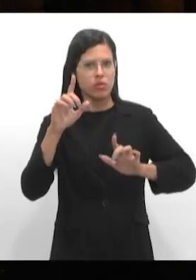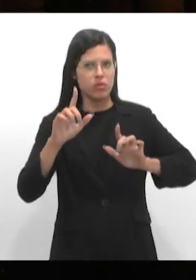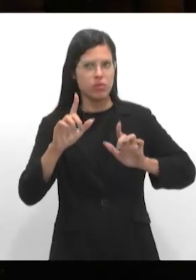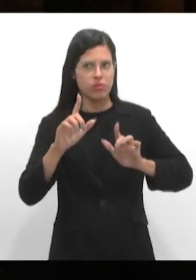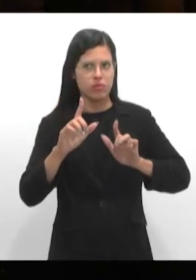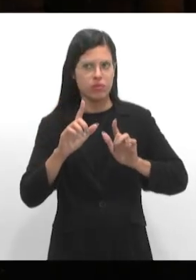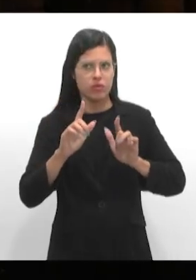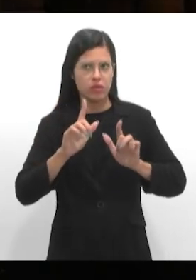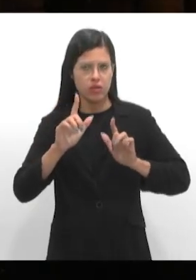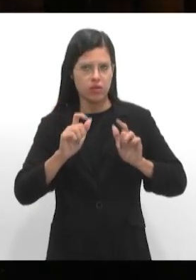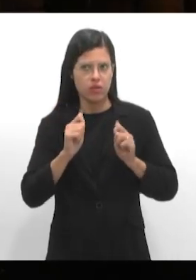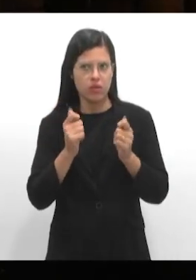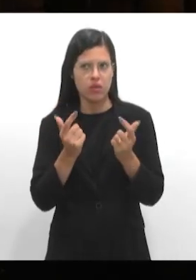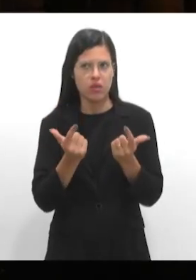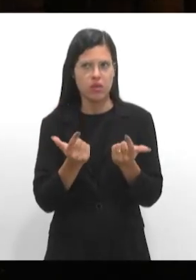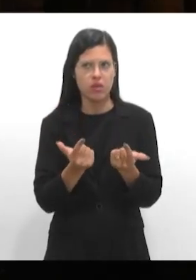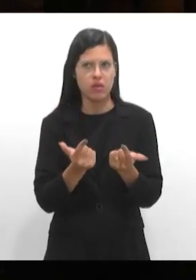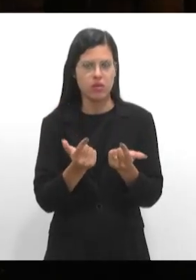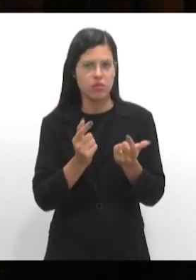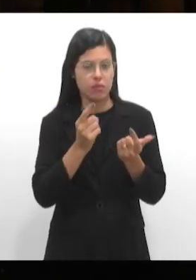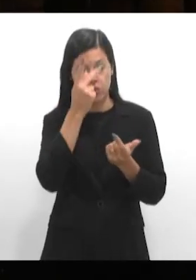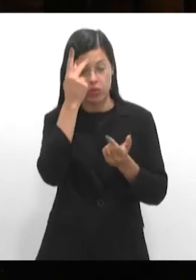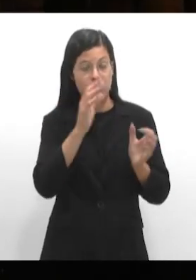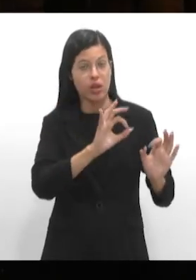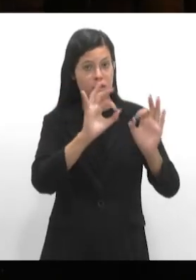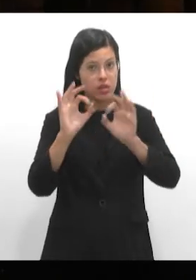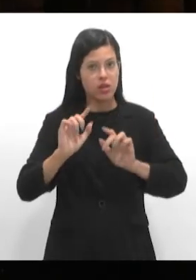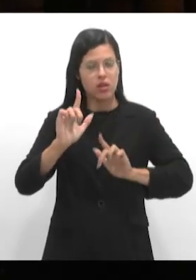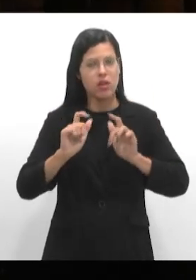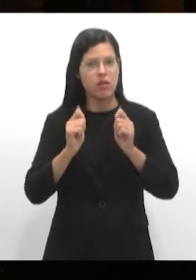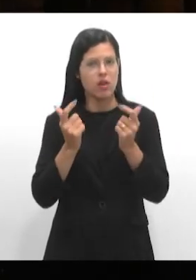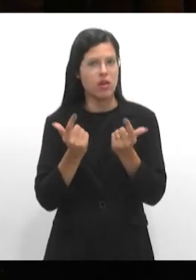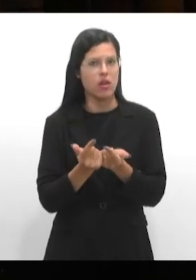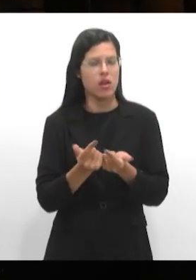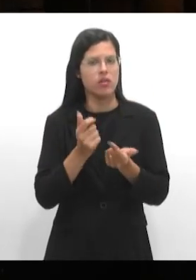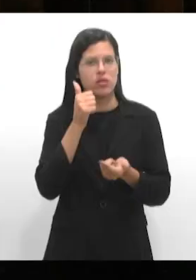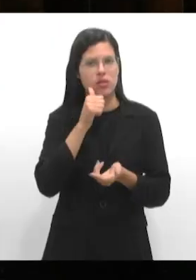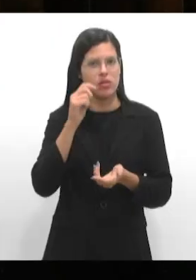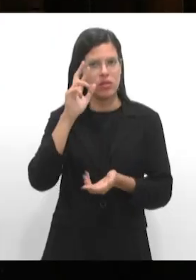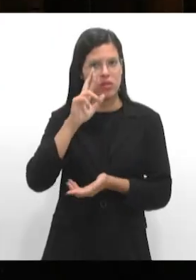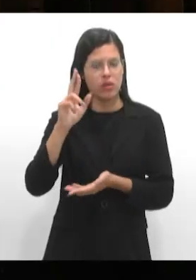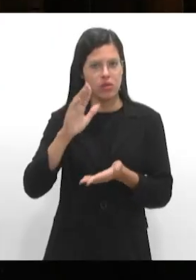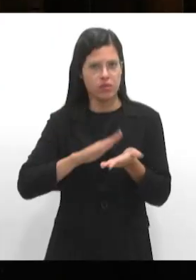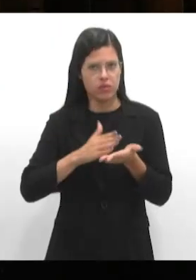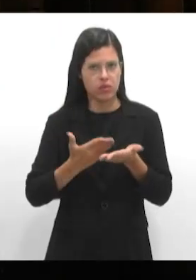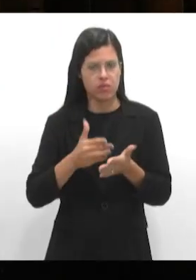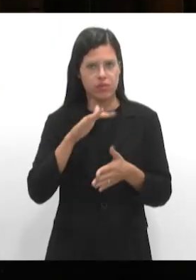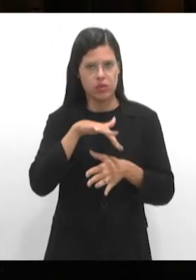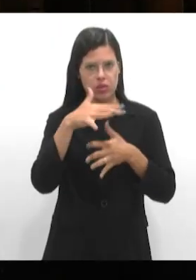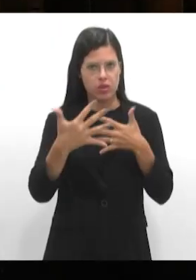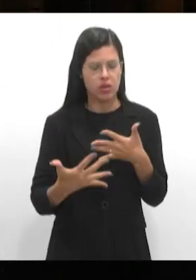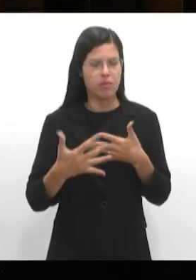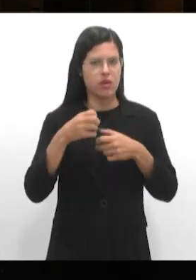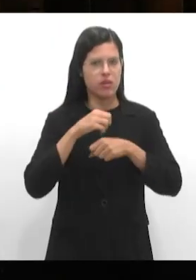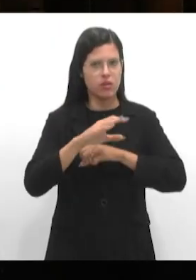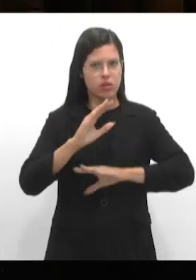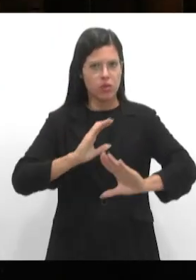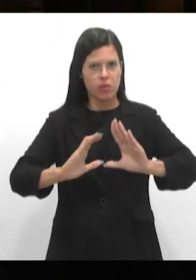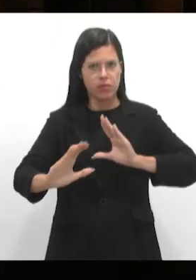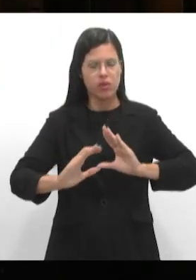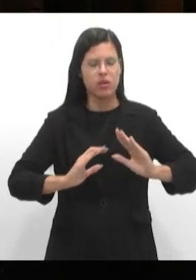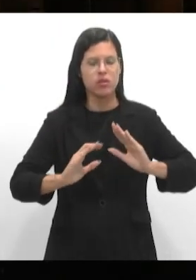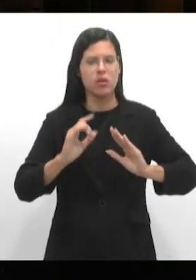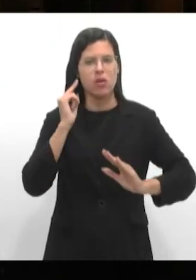TV Alerj, senhora intérprete da língua de Libras, que leva a